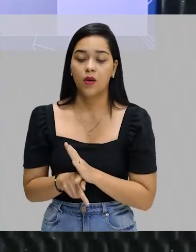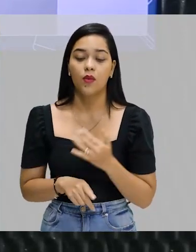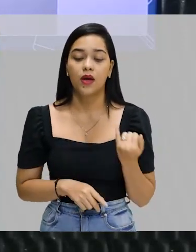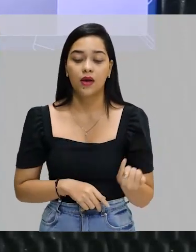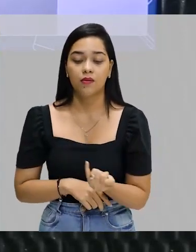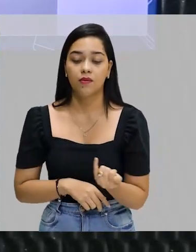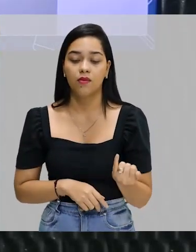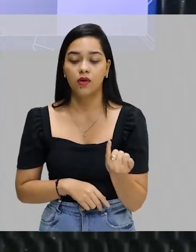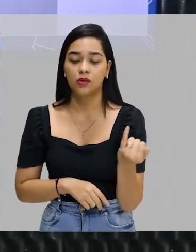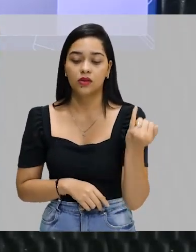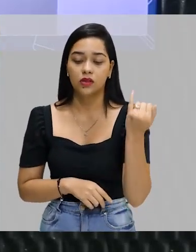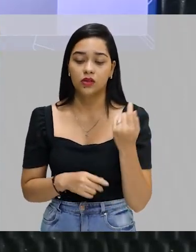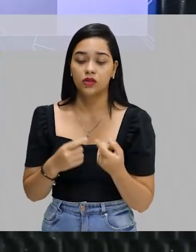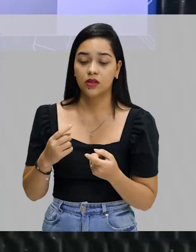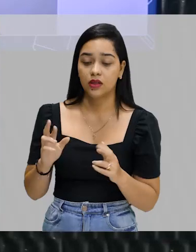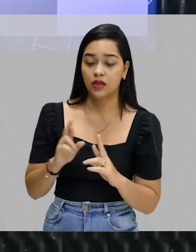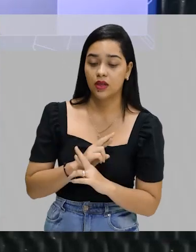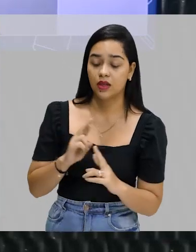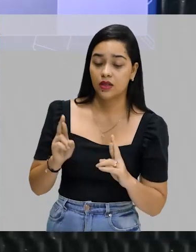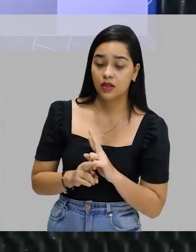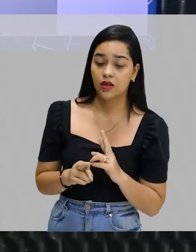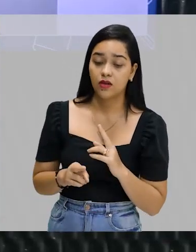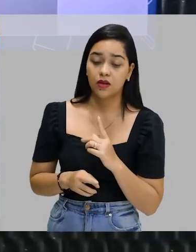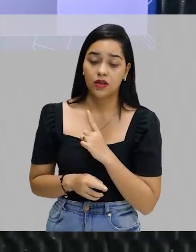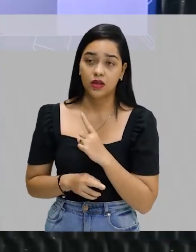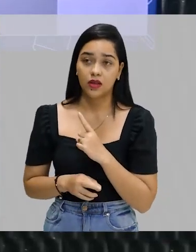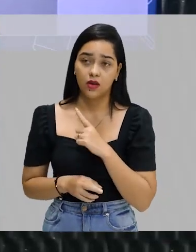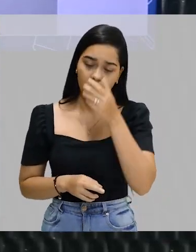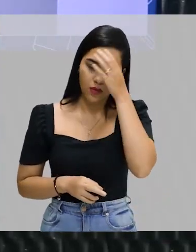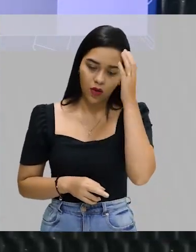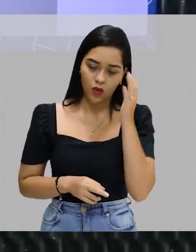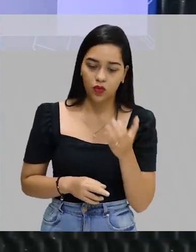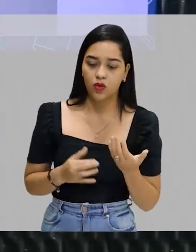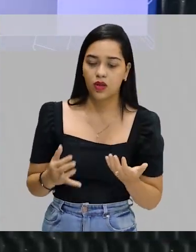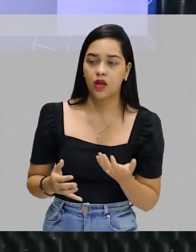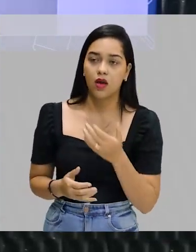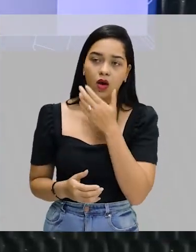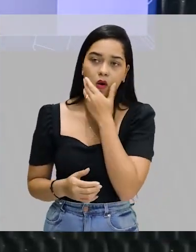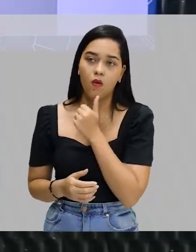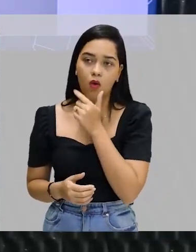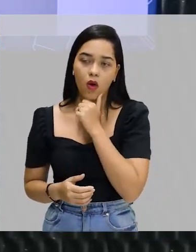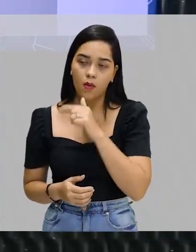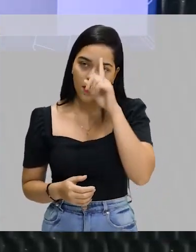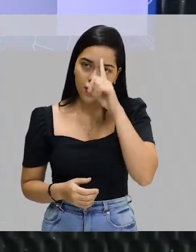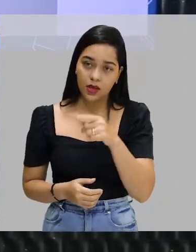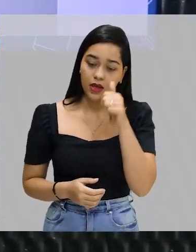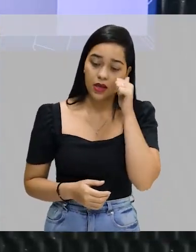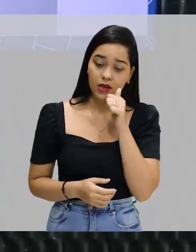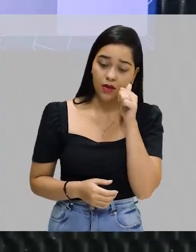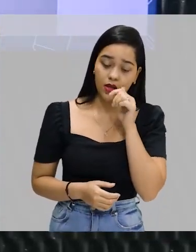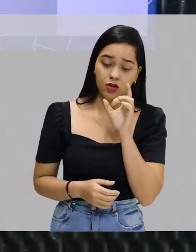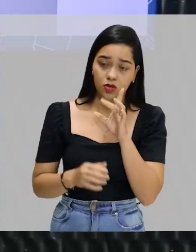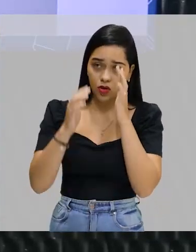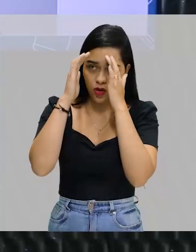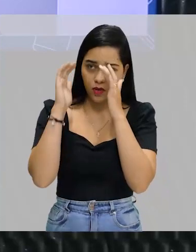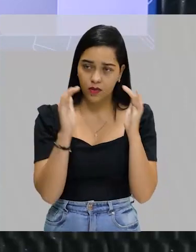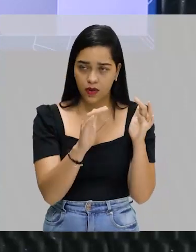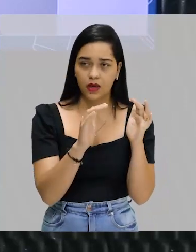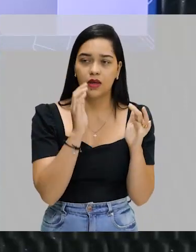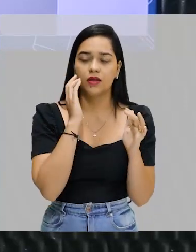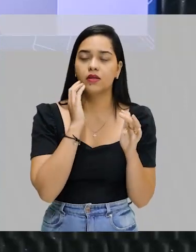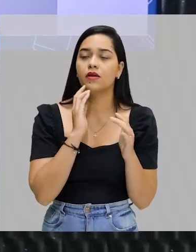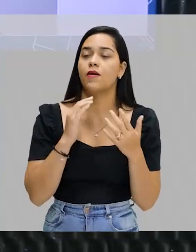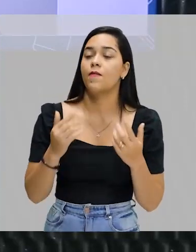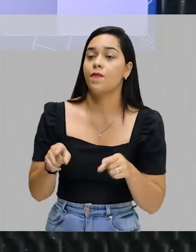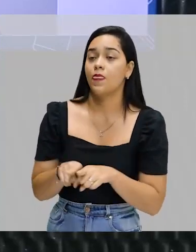importante na Grécia Antiga, levando em consideração que se trata de uma cultura onde o homem manda e a mulher literalmente obedece. Não estou dizendo que isso é agradável, estou